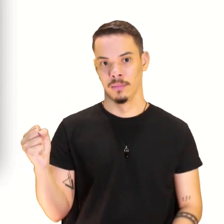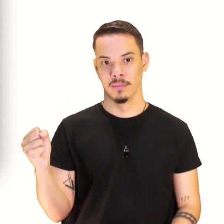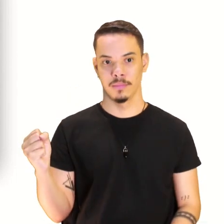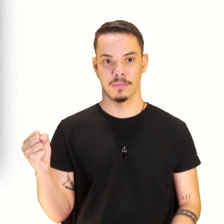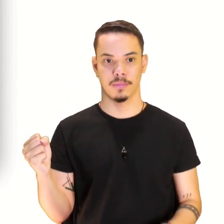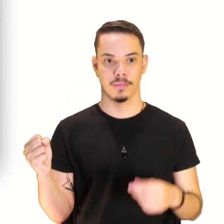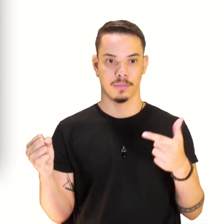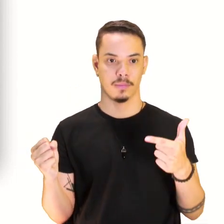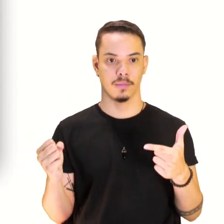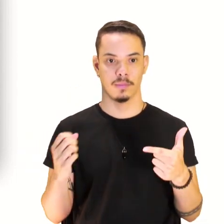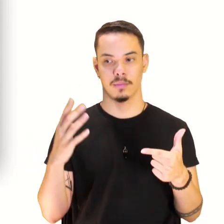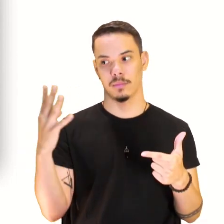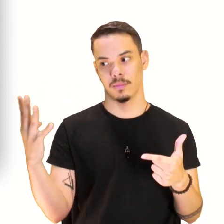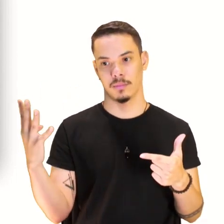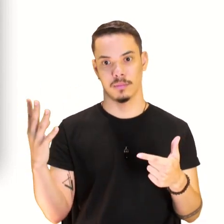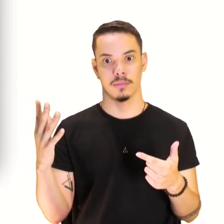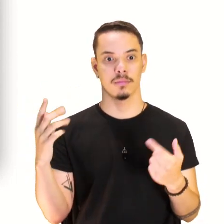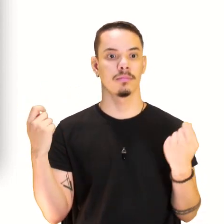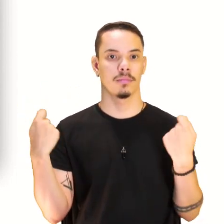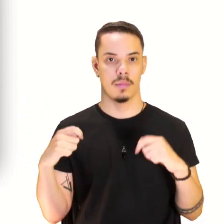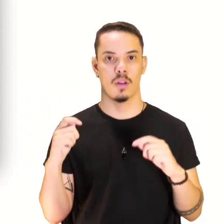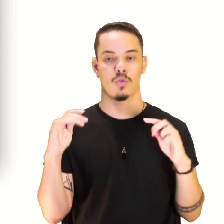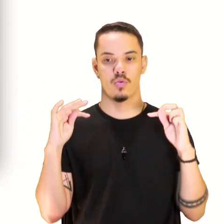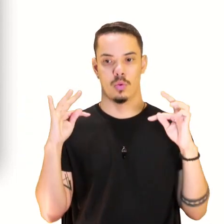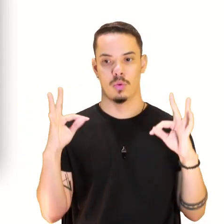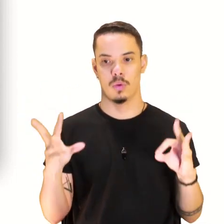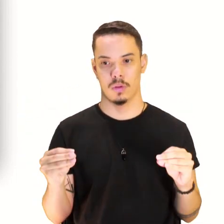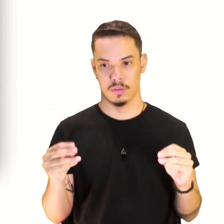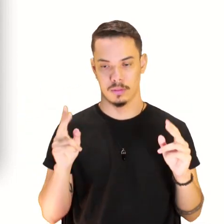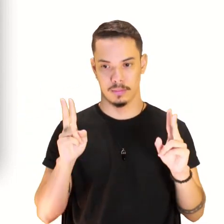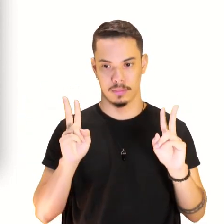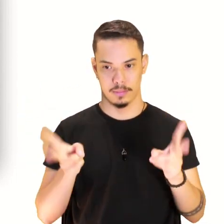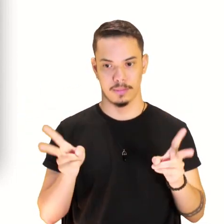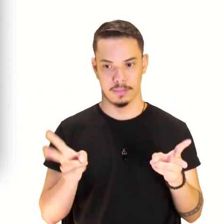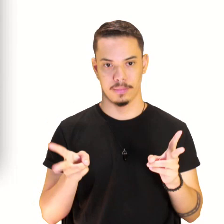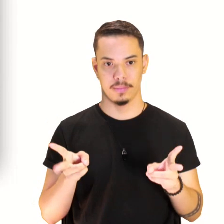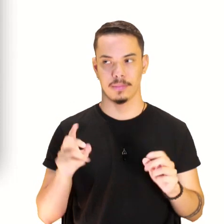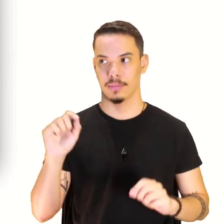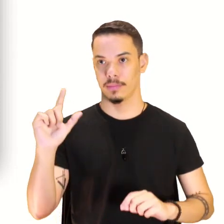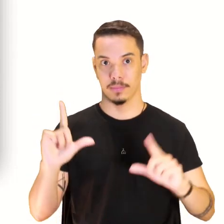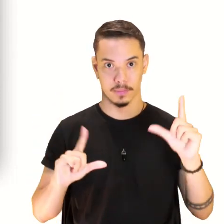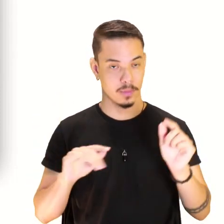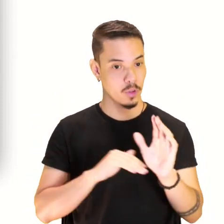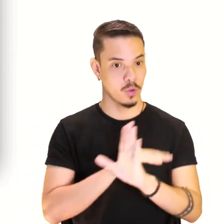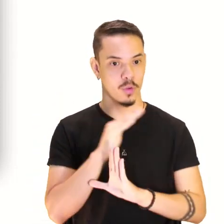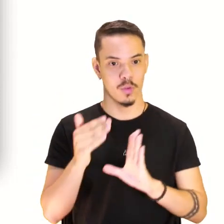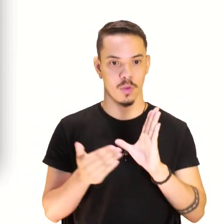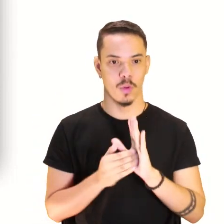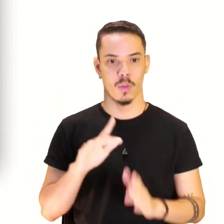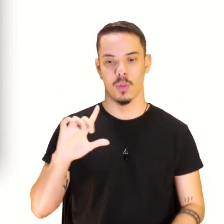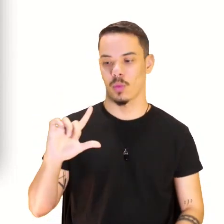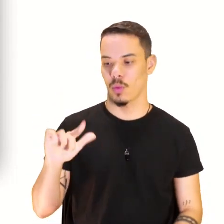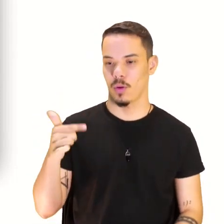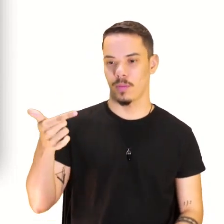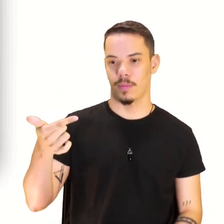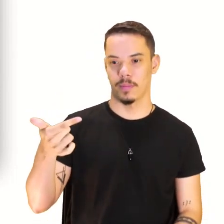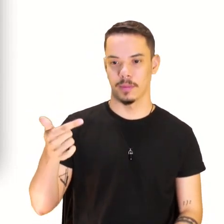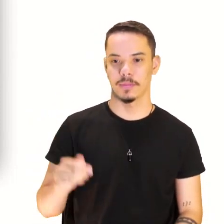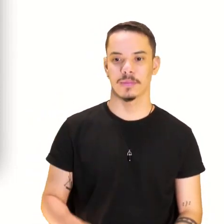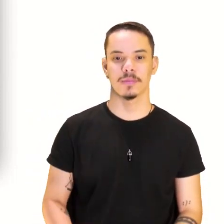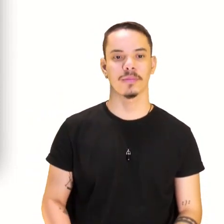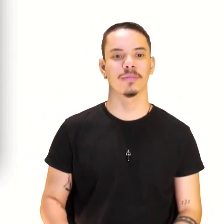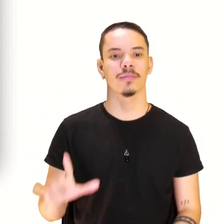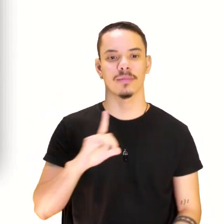aqui eu tenho 2, aqui eu tenho 4. Ou seja, todos têm a mesma proporção, né? Beleza. São todos o dobro um do outro, né? E tem o